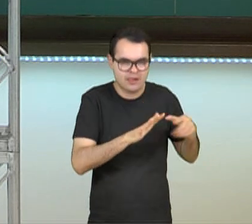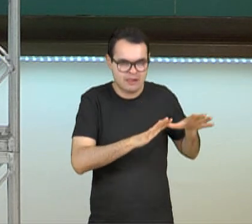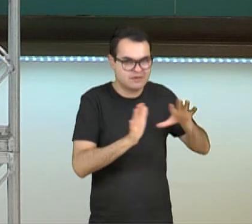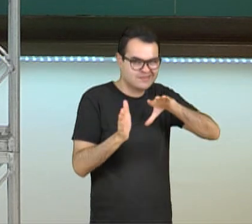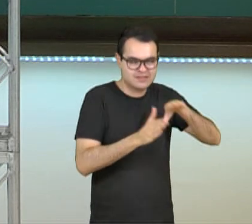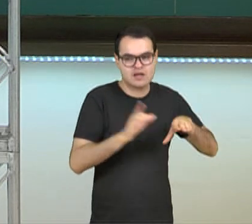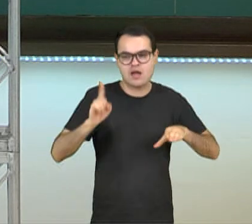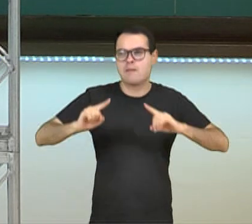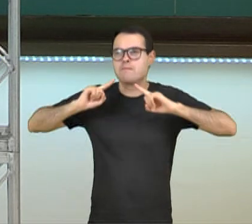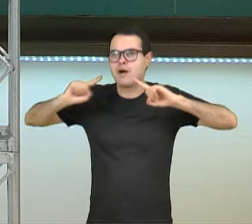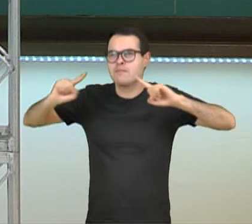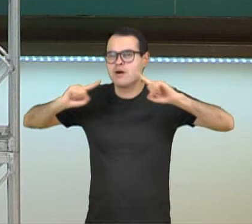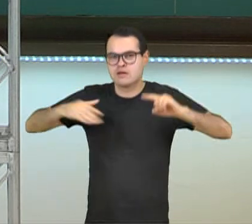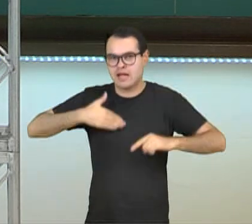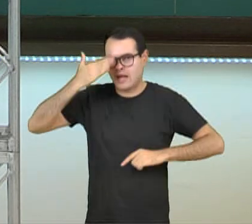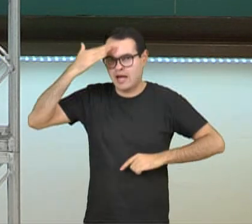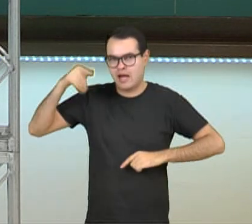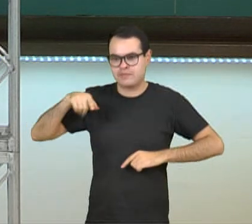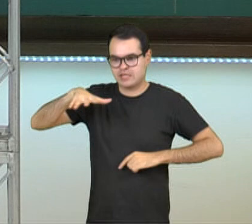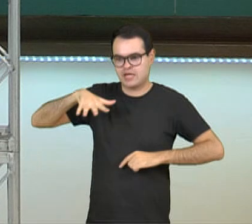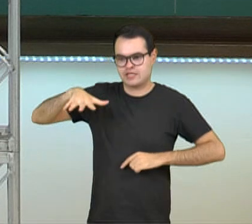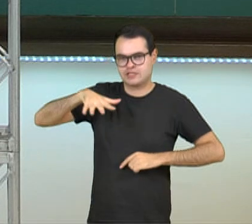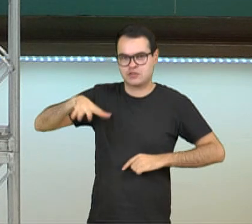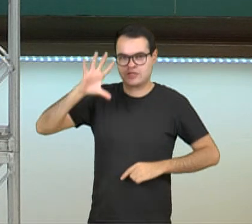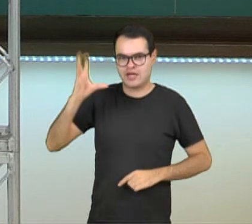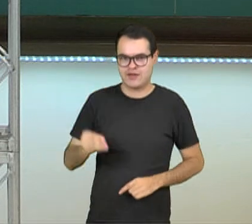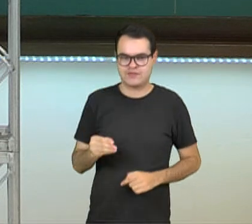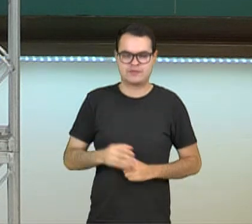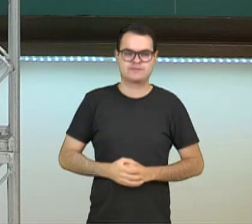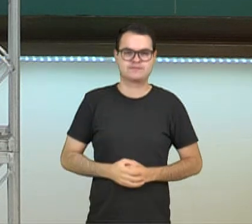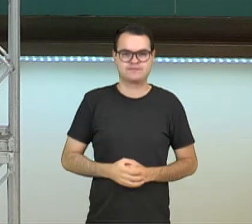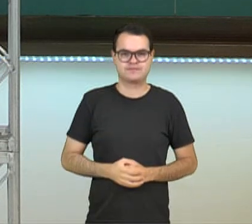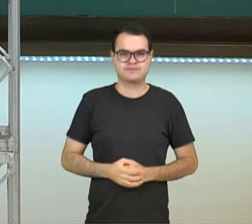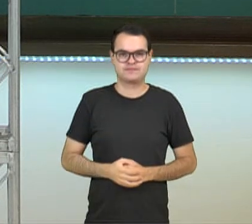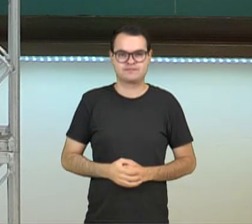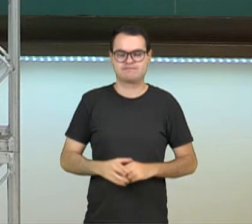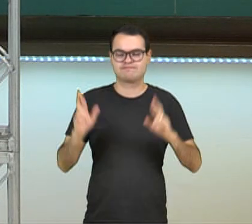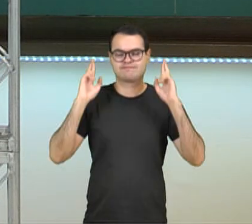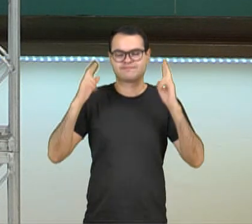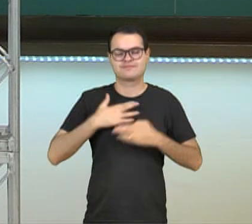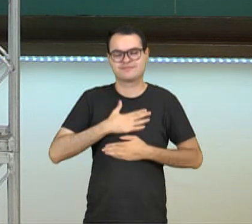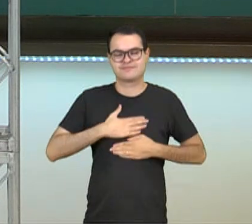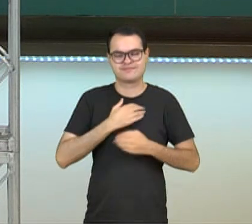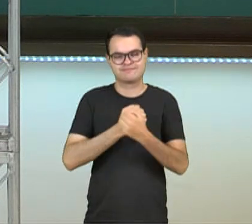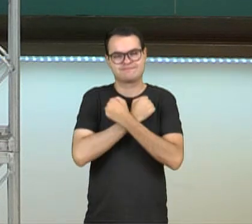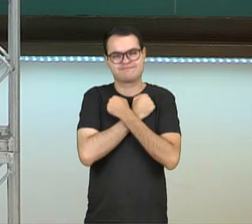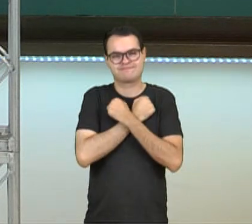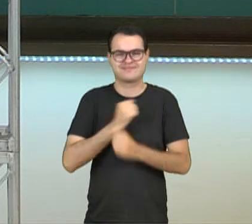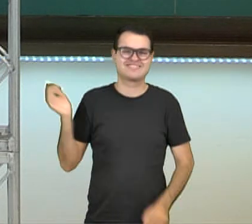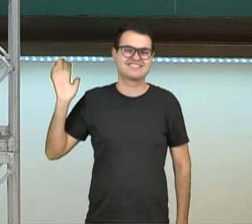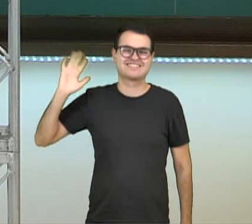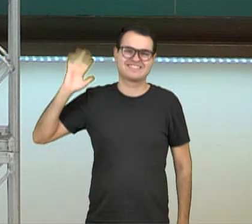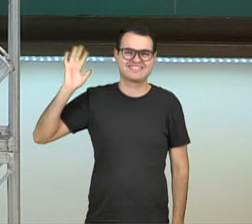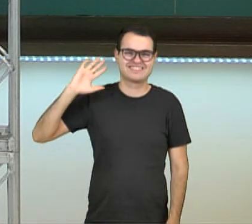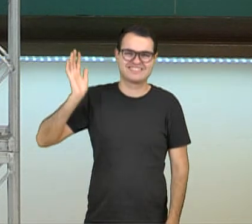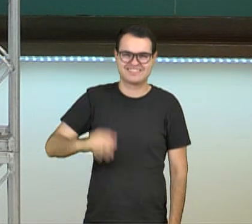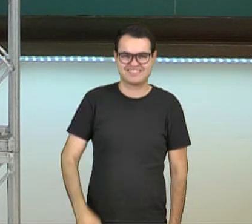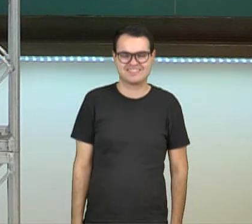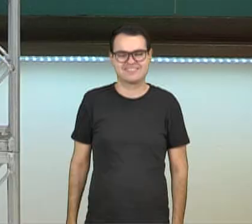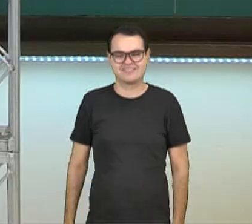com protestos ali na região do continente africano. Espero que vocês tenham gostado. Um abraço e até mais.